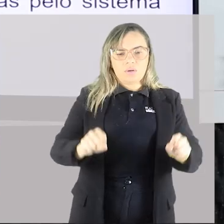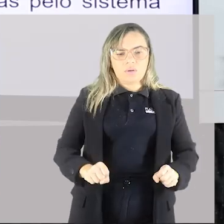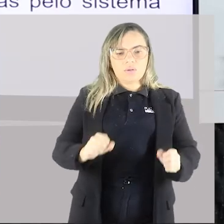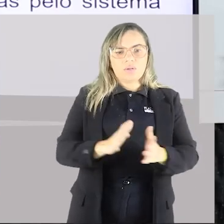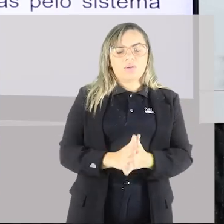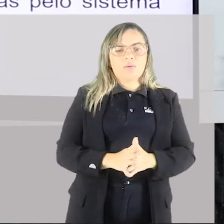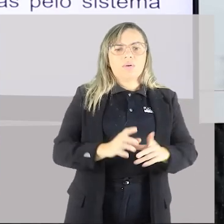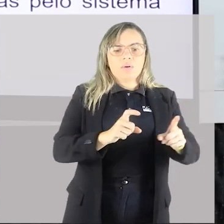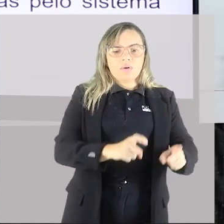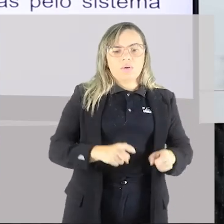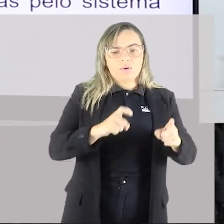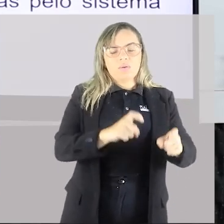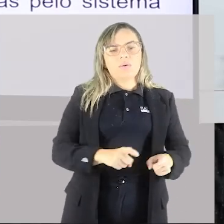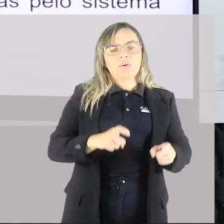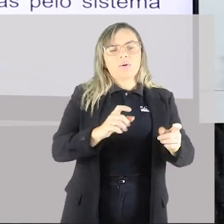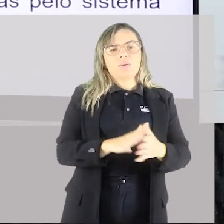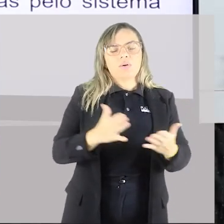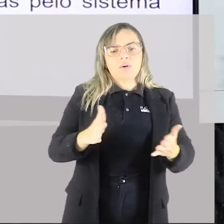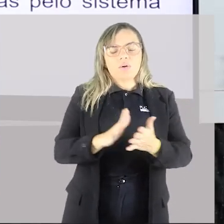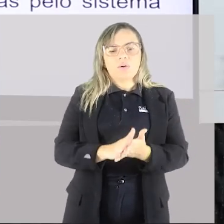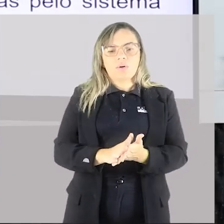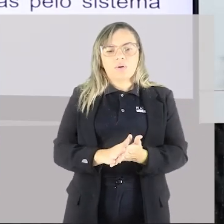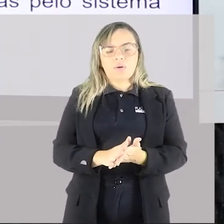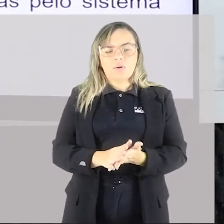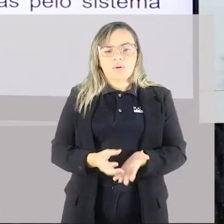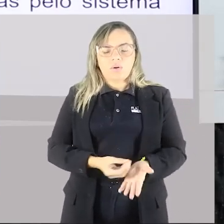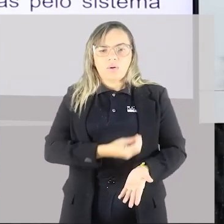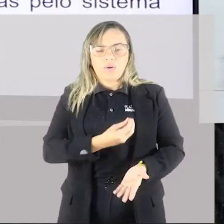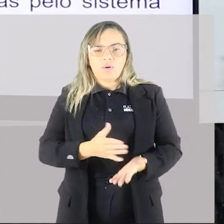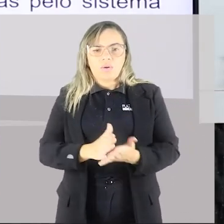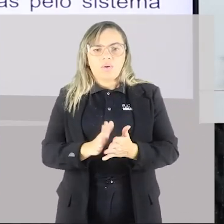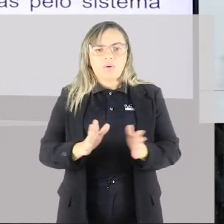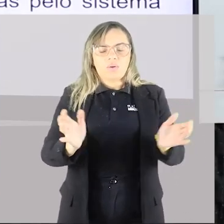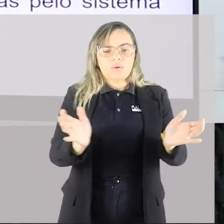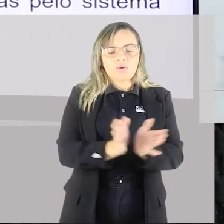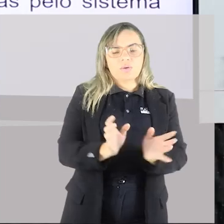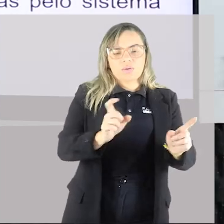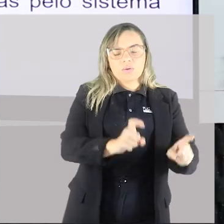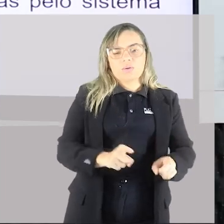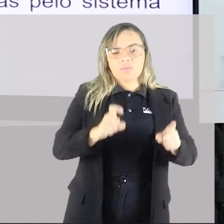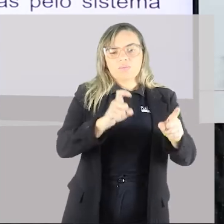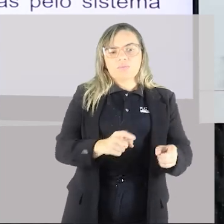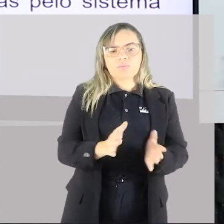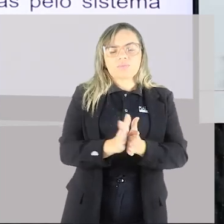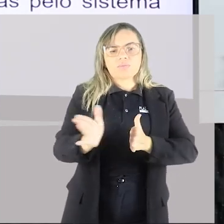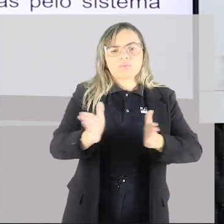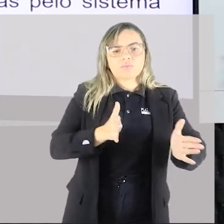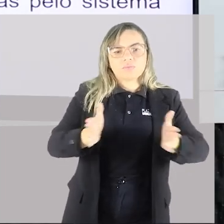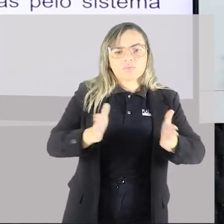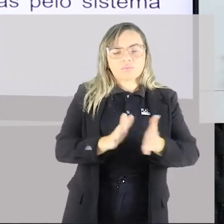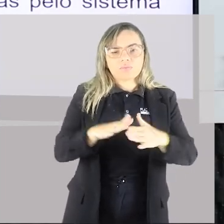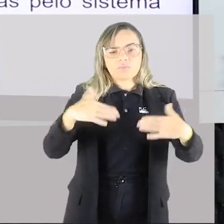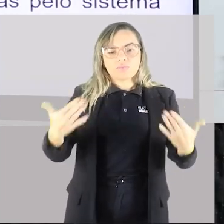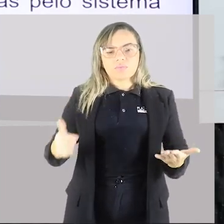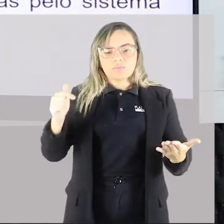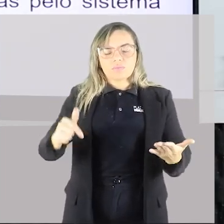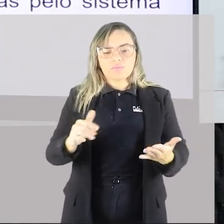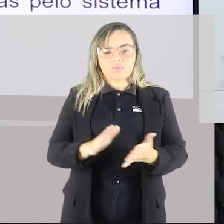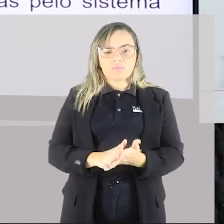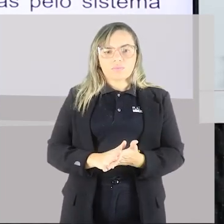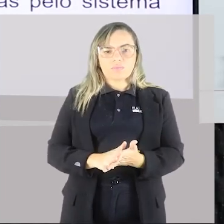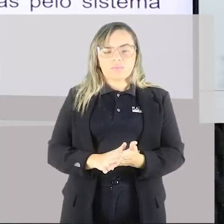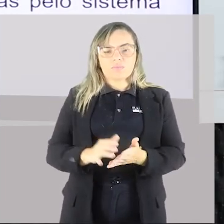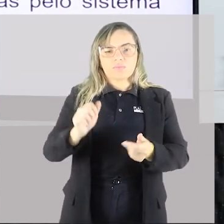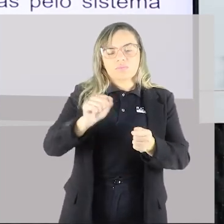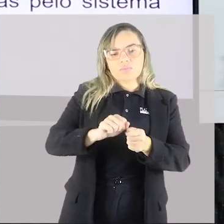agrário, onde é uma moradia dentro de um feudo, onde parte e grande parte daquilo